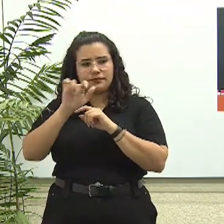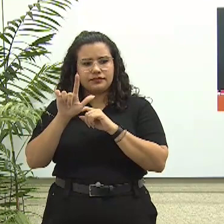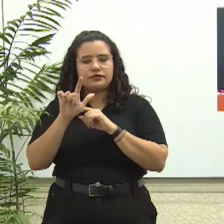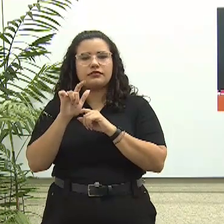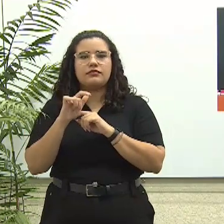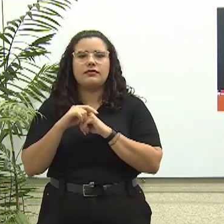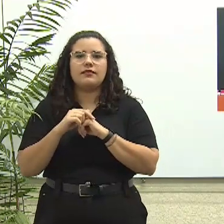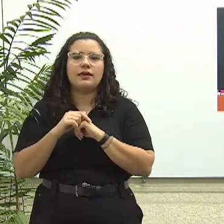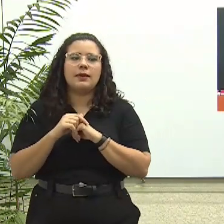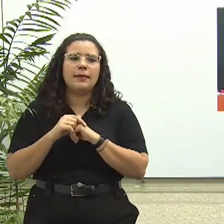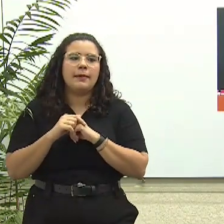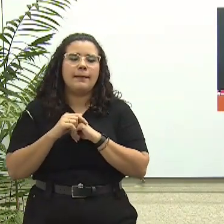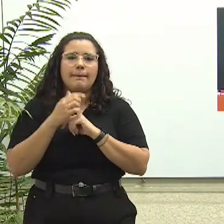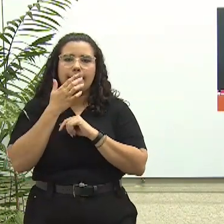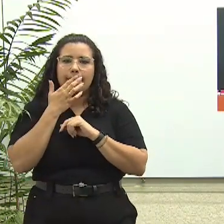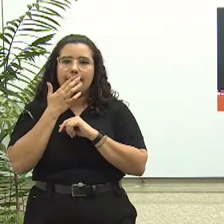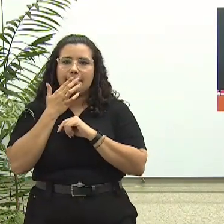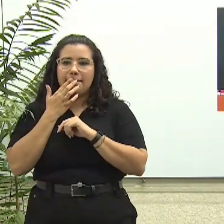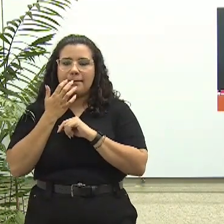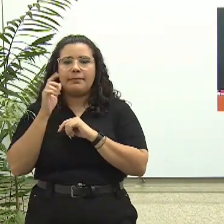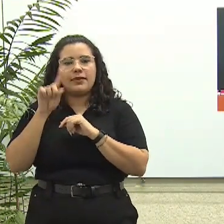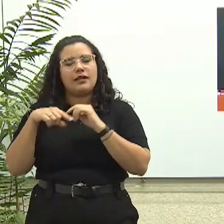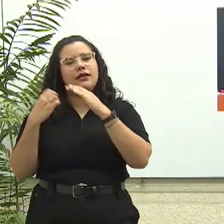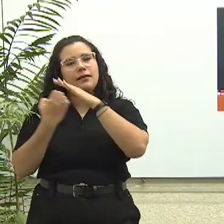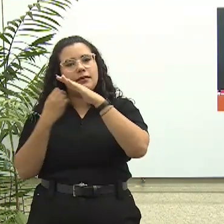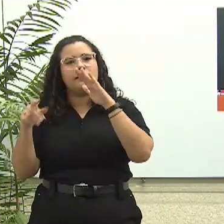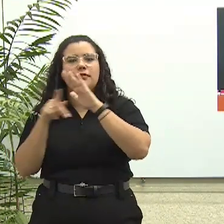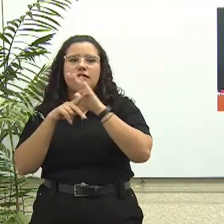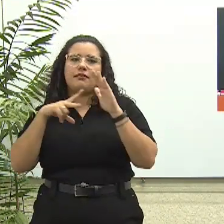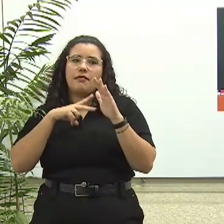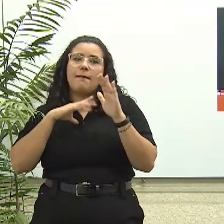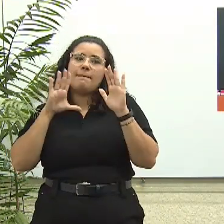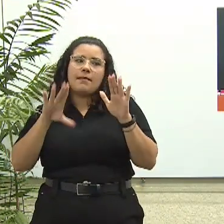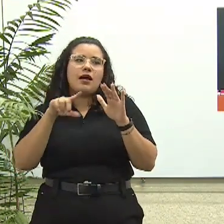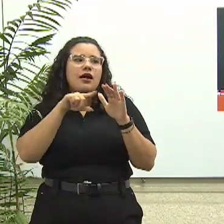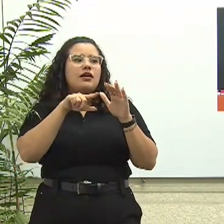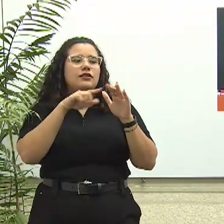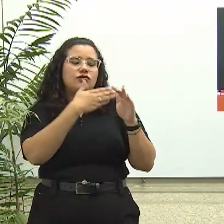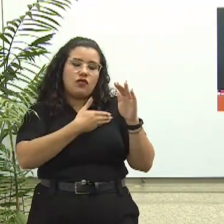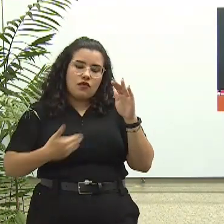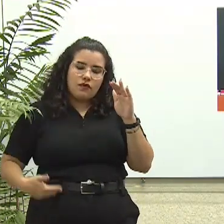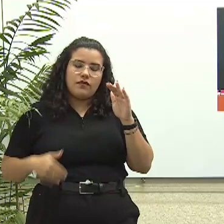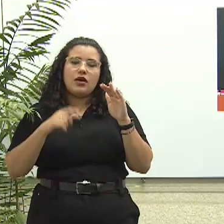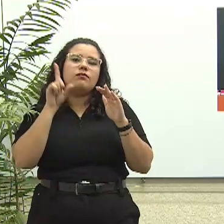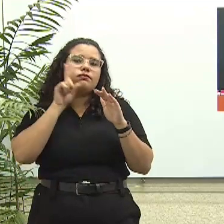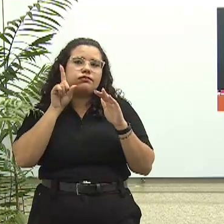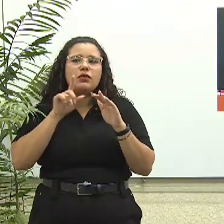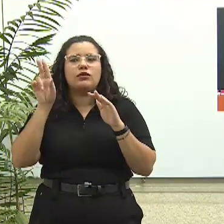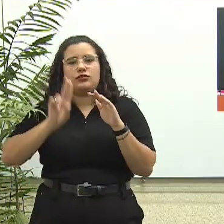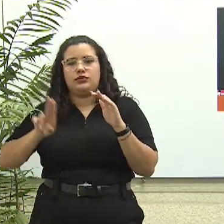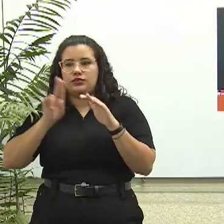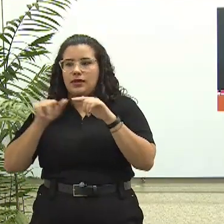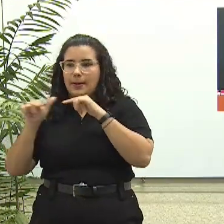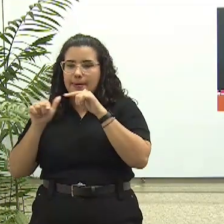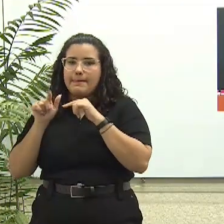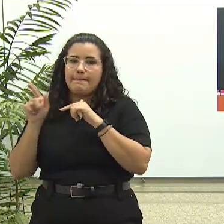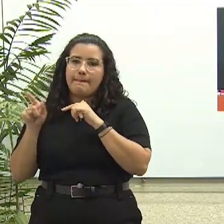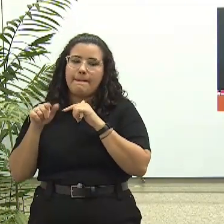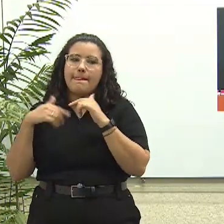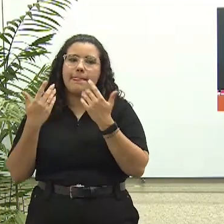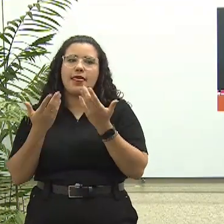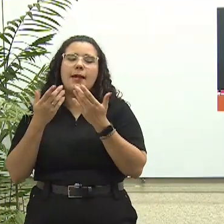então você é uma empresa privada mas ela tá a serviço do Governo dos Estados Unidos eh então é uma eh eh